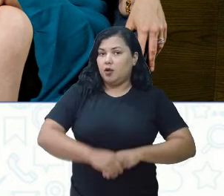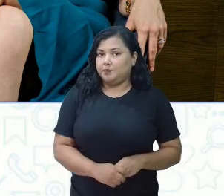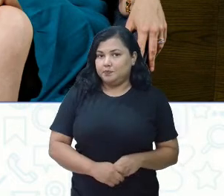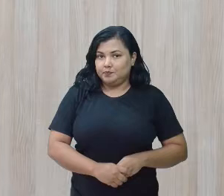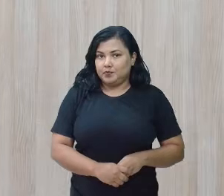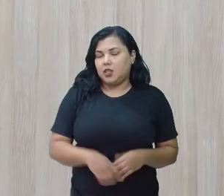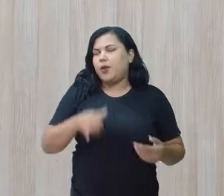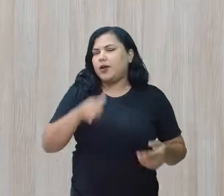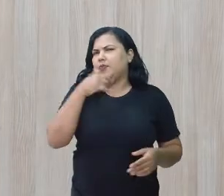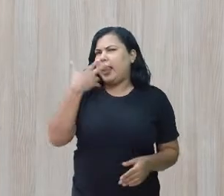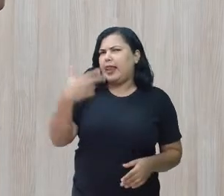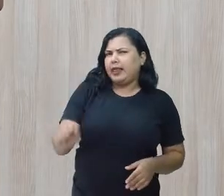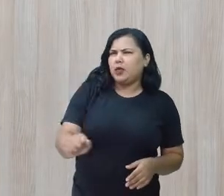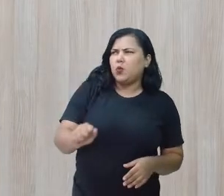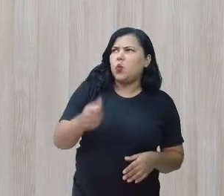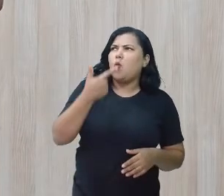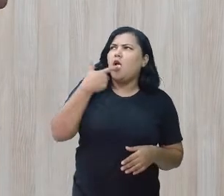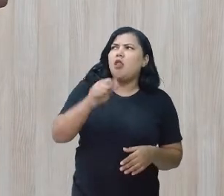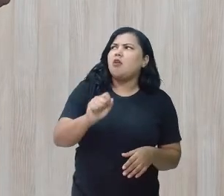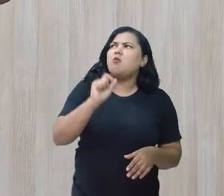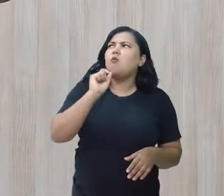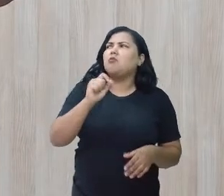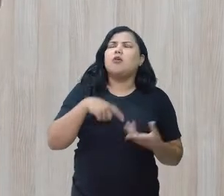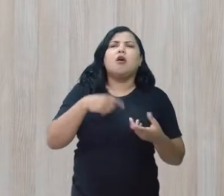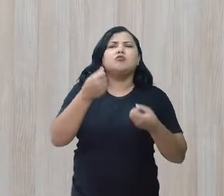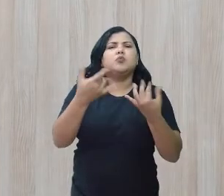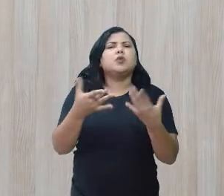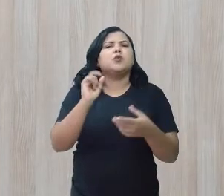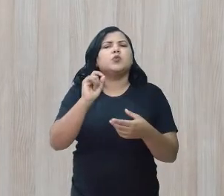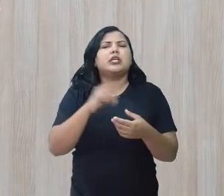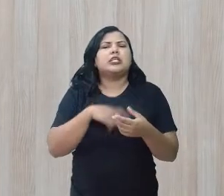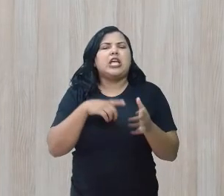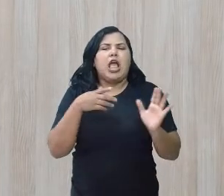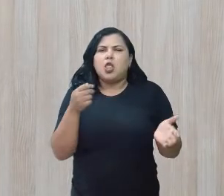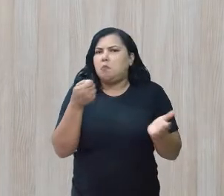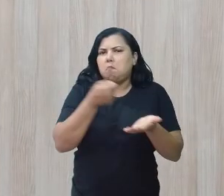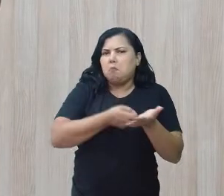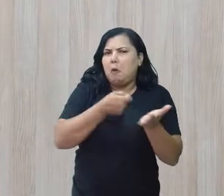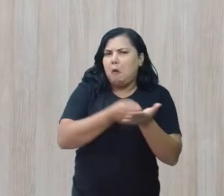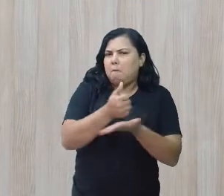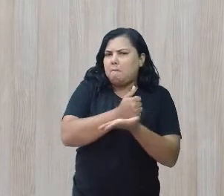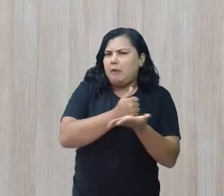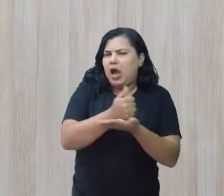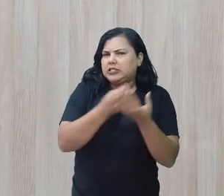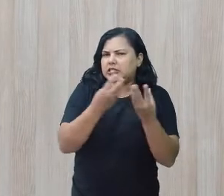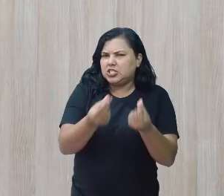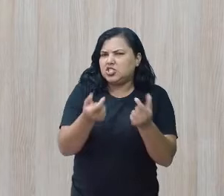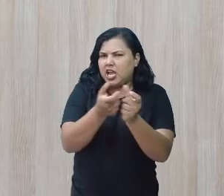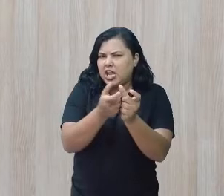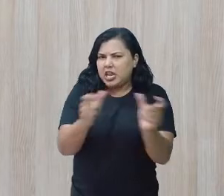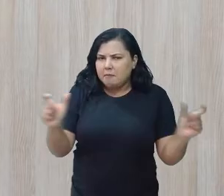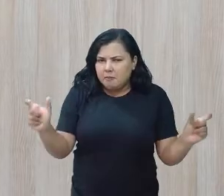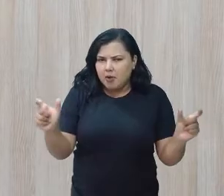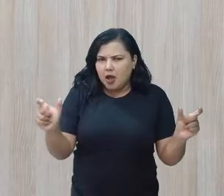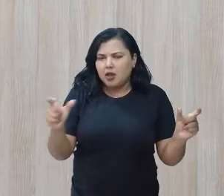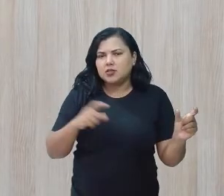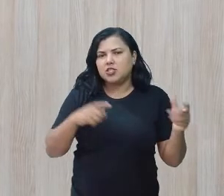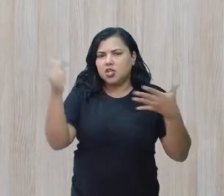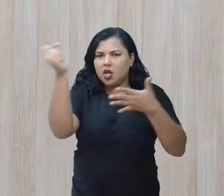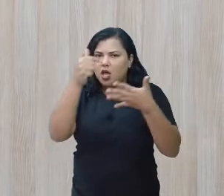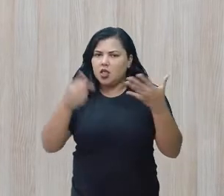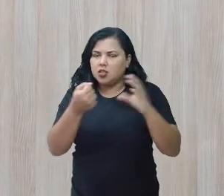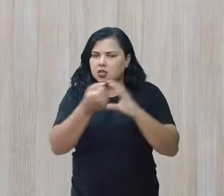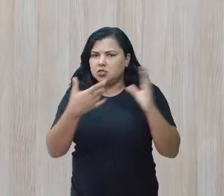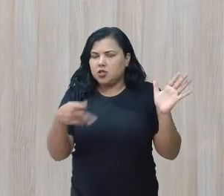lidando com língua, a gente está falando dela enrijecida, dura, da gramática, né? Dos elementos